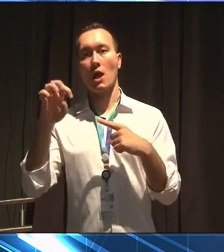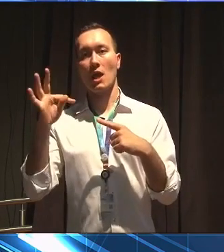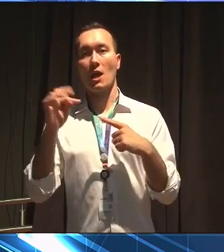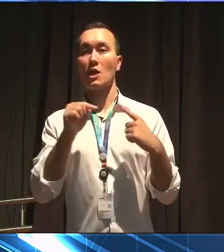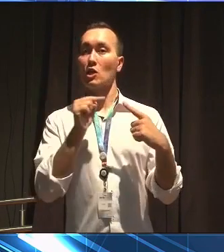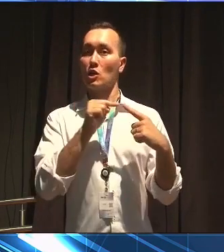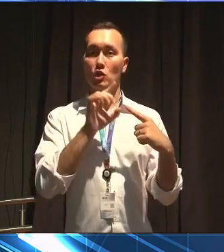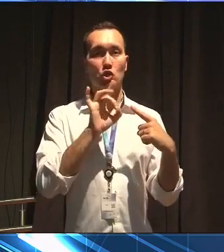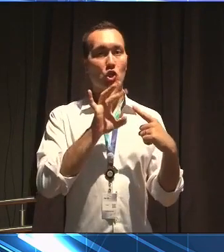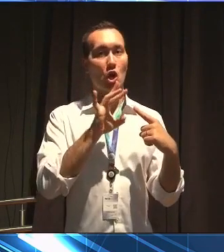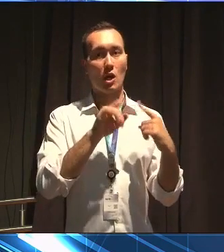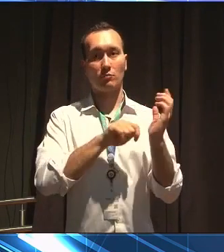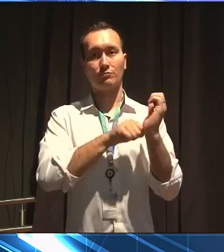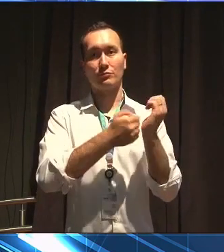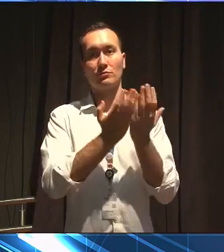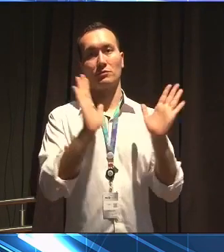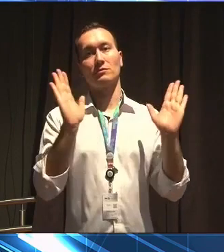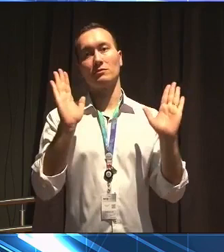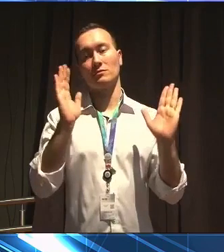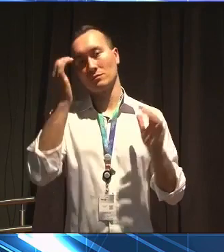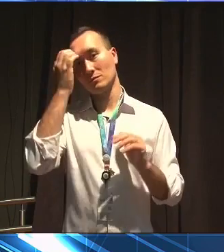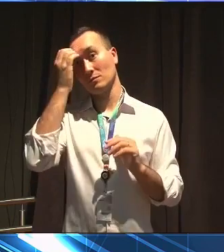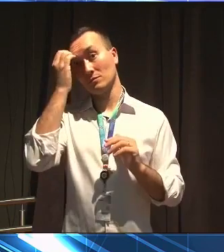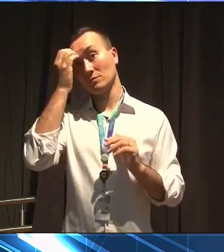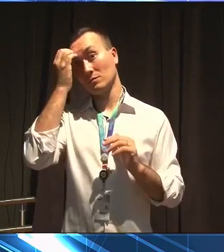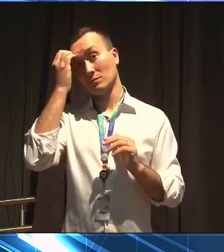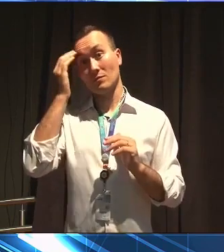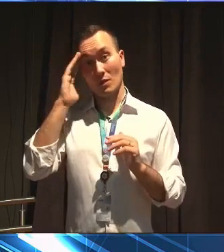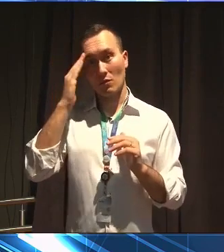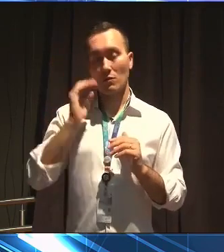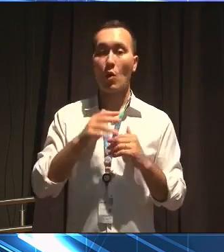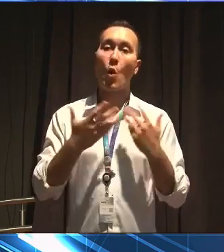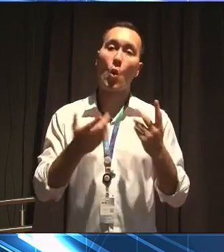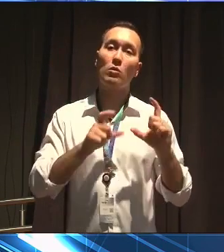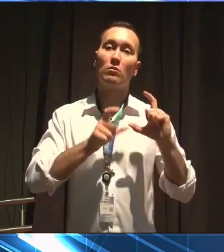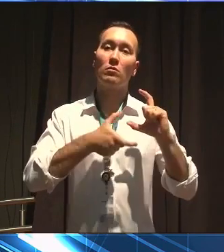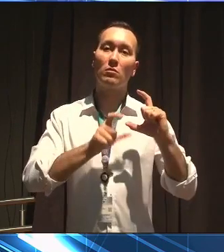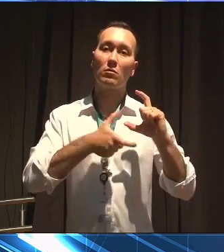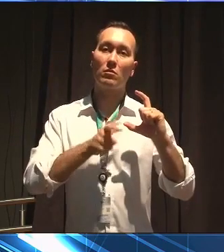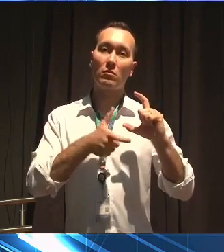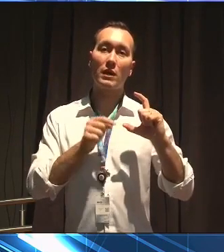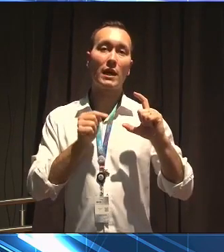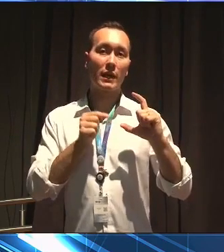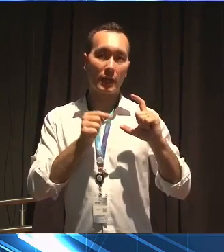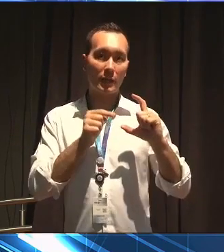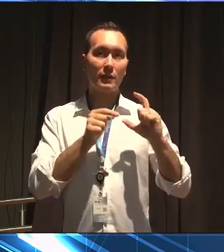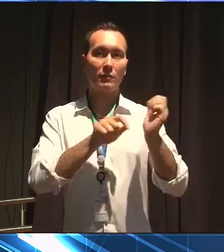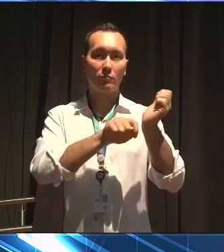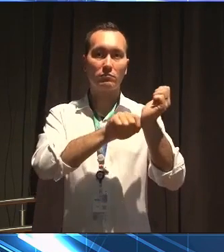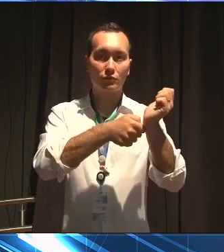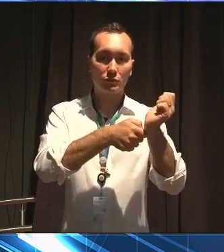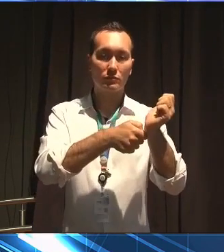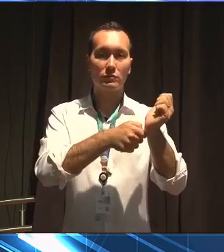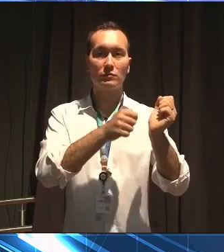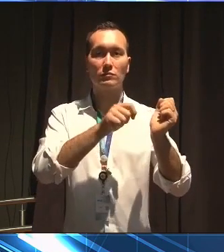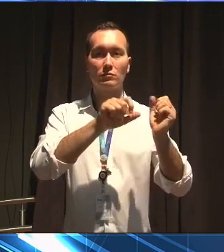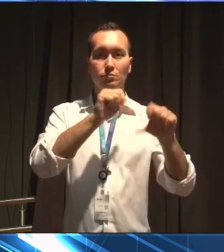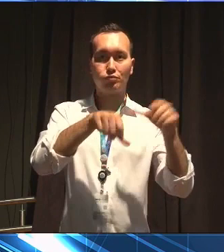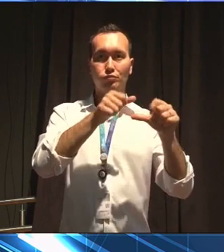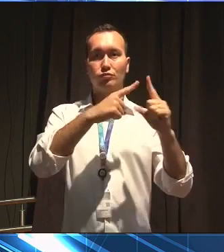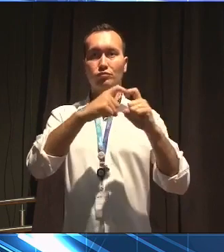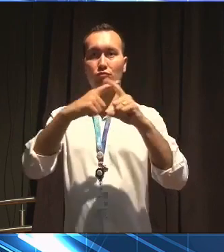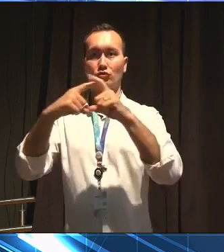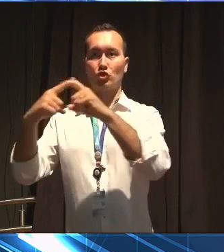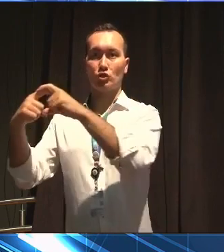lá. O Node vai fazer a criptografia do jeito dele. Vai escolher o algoritmo dele, vai escolher a